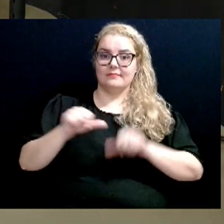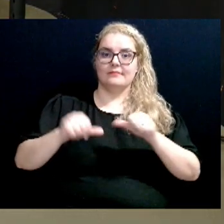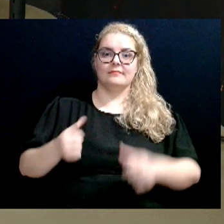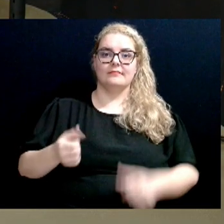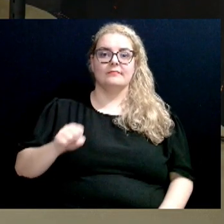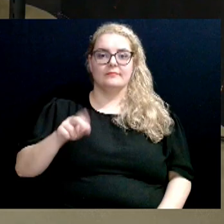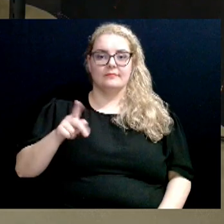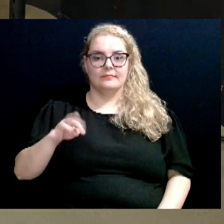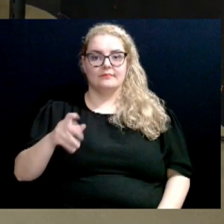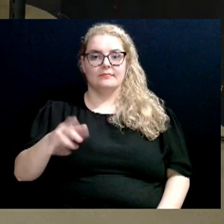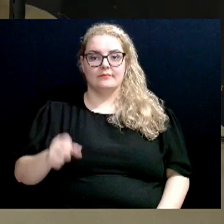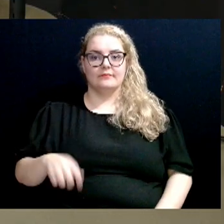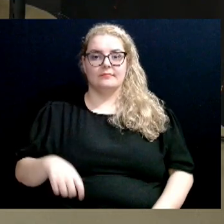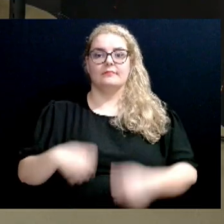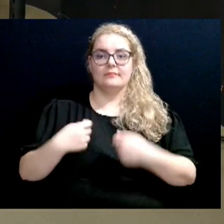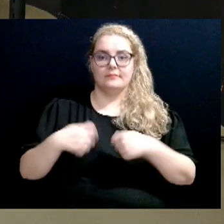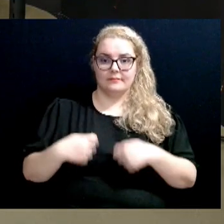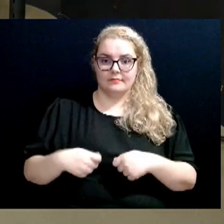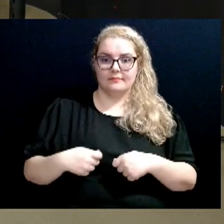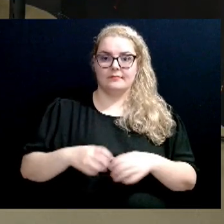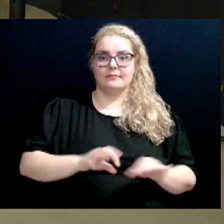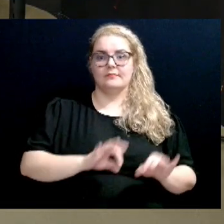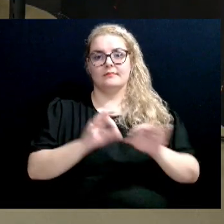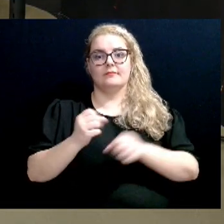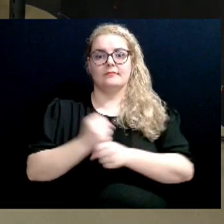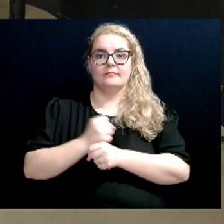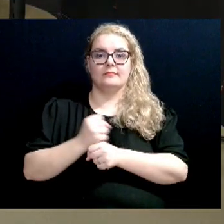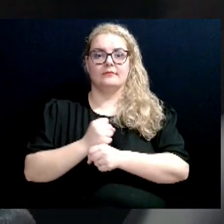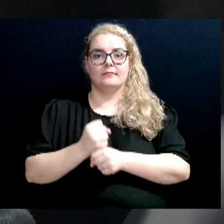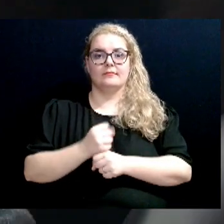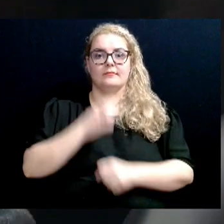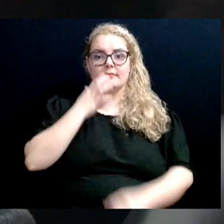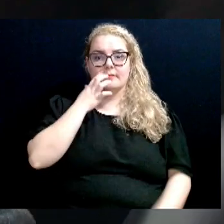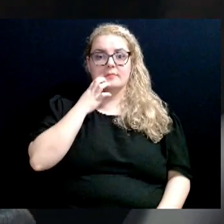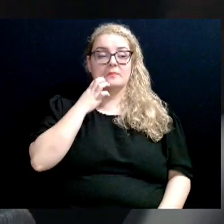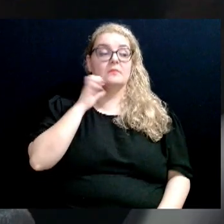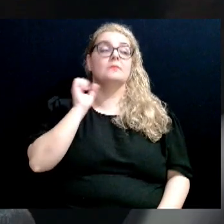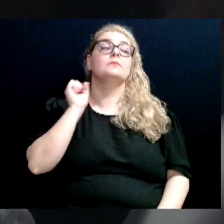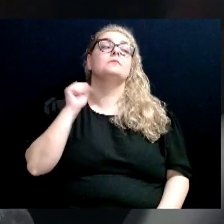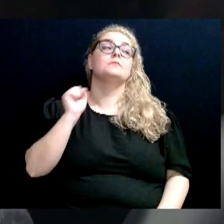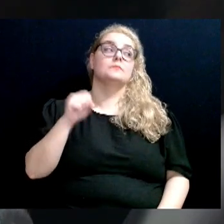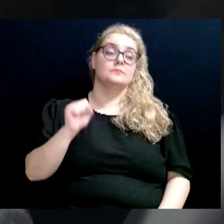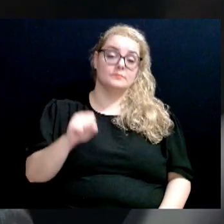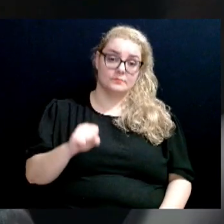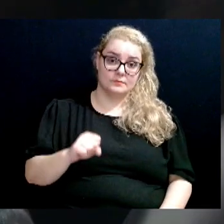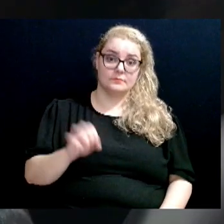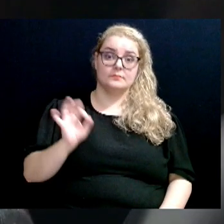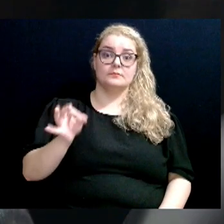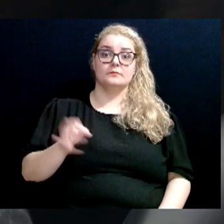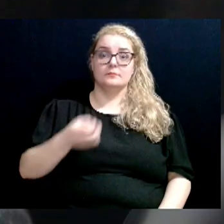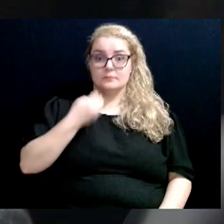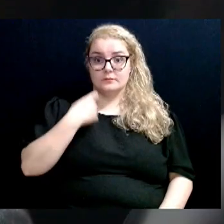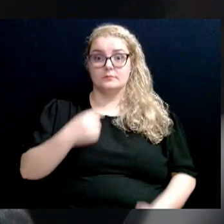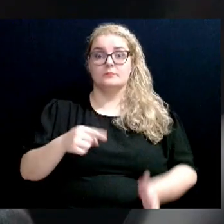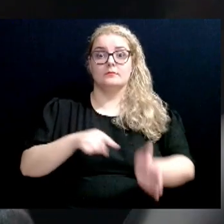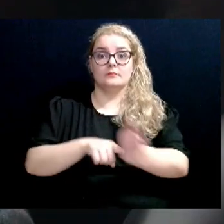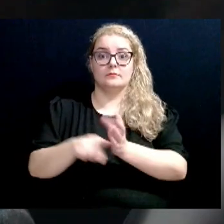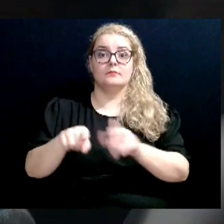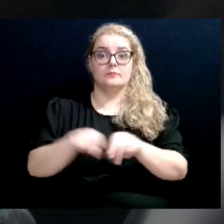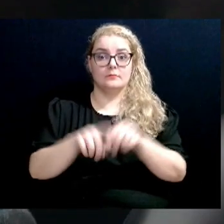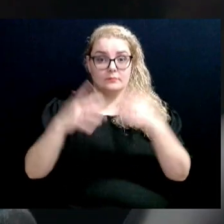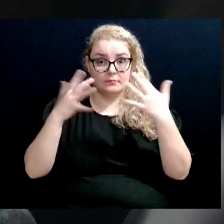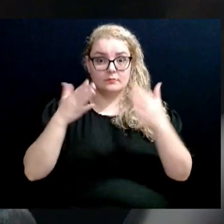precisar de acompanhamento por muitos anos? Vamos lá, doutor. Sim, com certeza, Beatriz. Muito boa a sua pergunta também. Parabéns pela